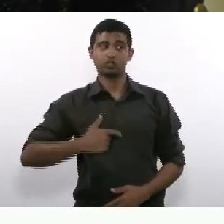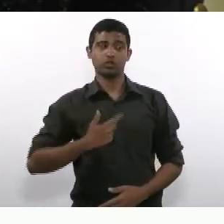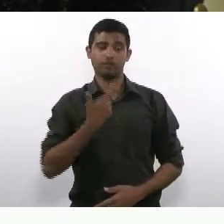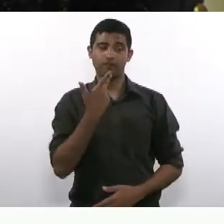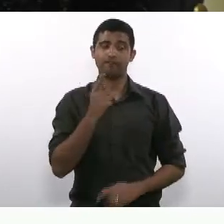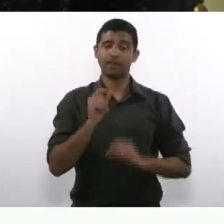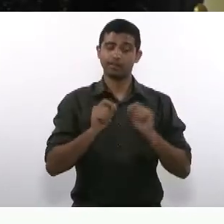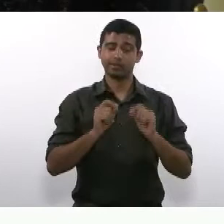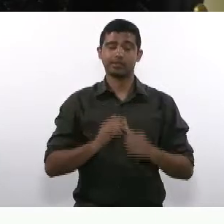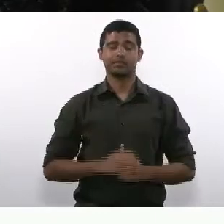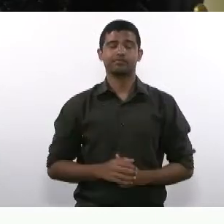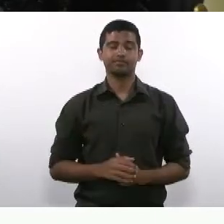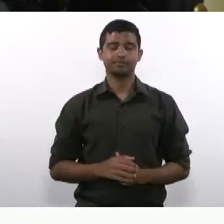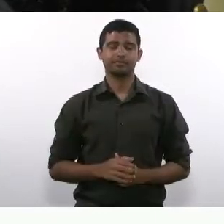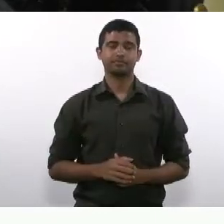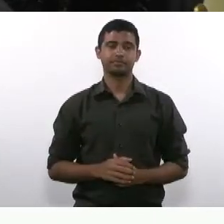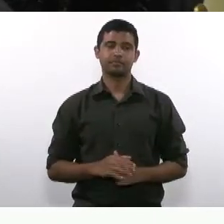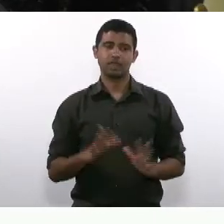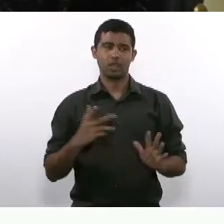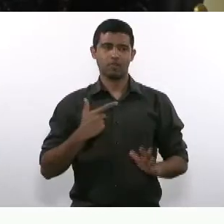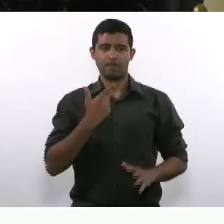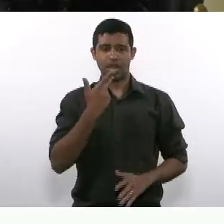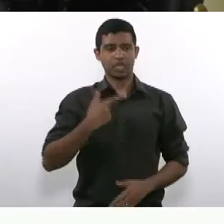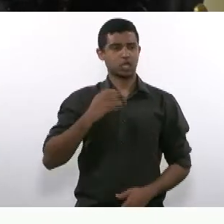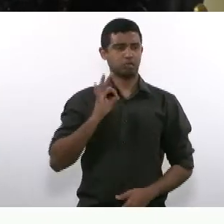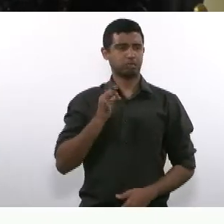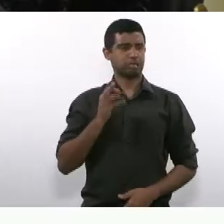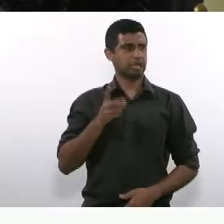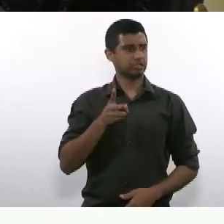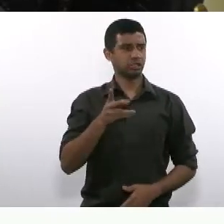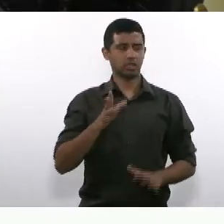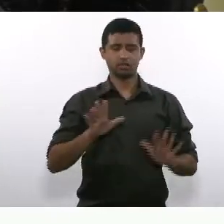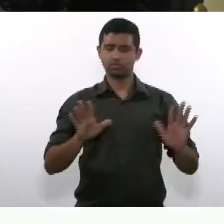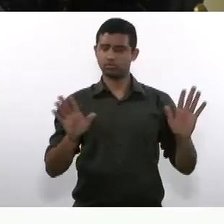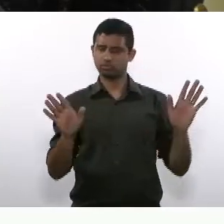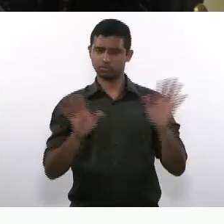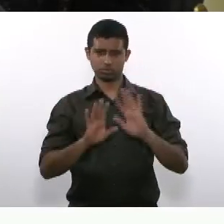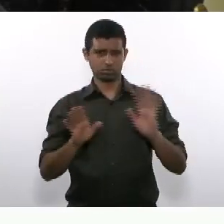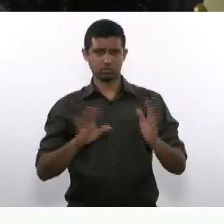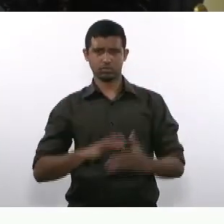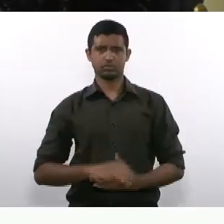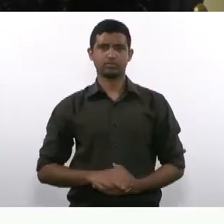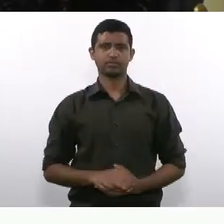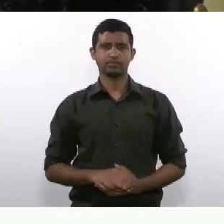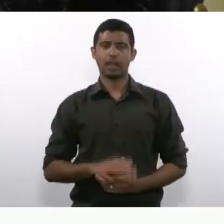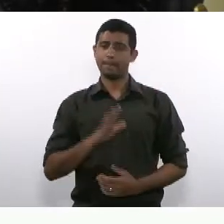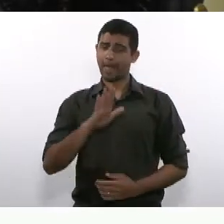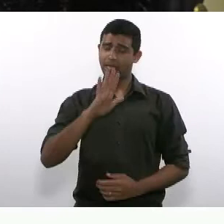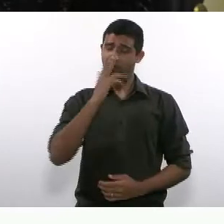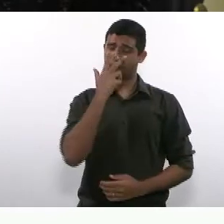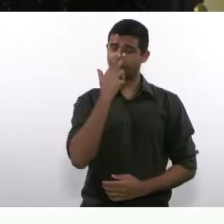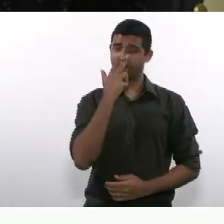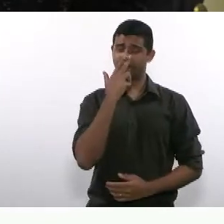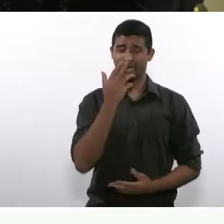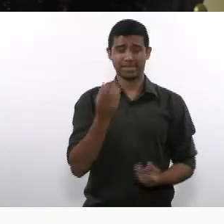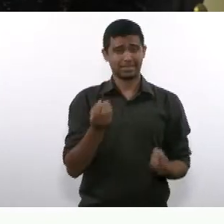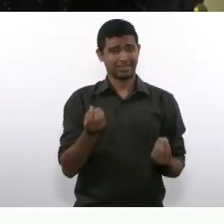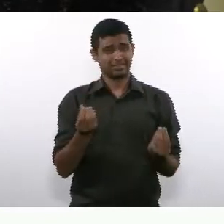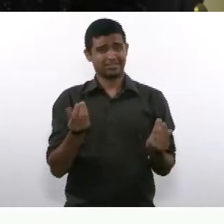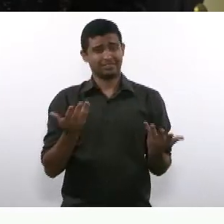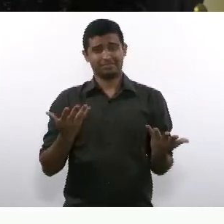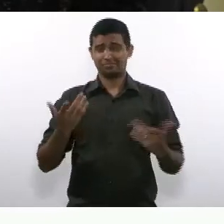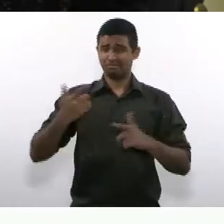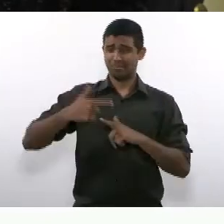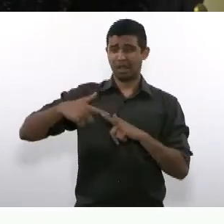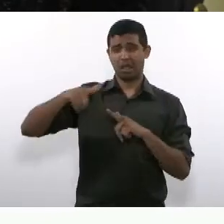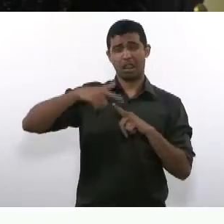dizendo, claro, não sou o dono da verdade, nem quero fazer esse papel aqui, mas me parece um elefante